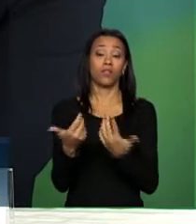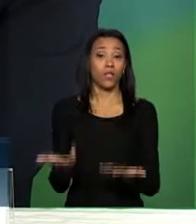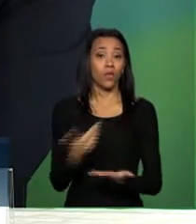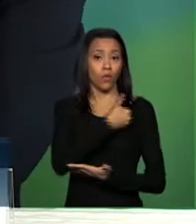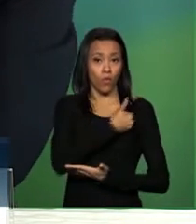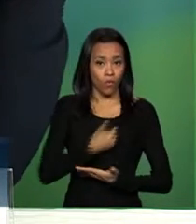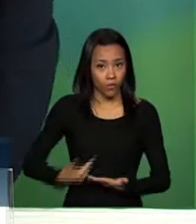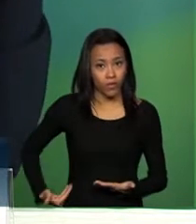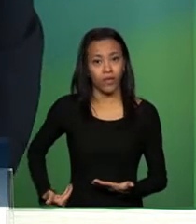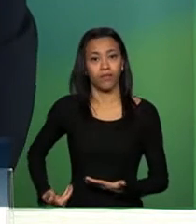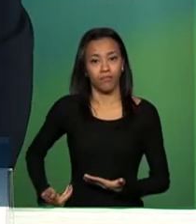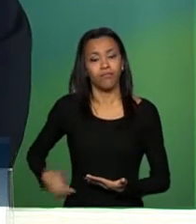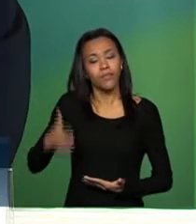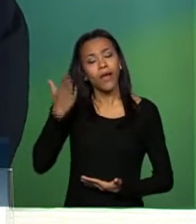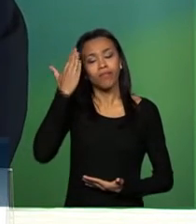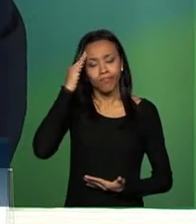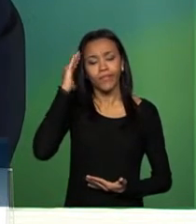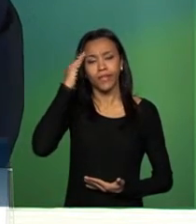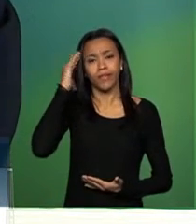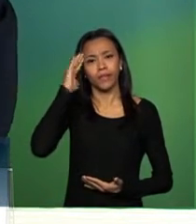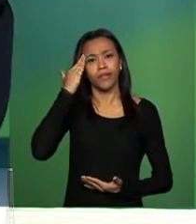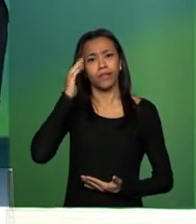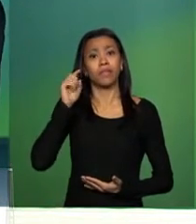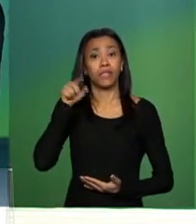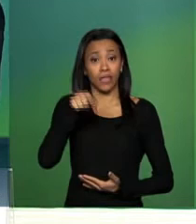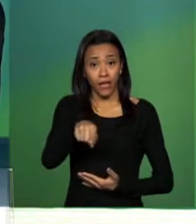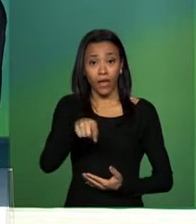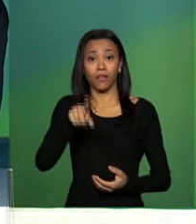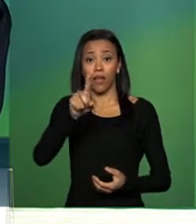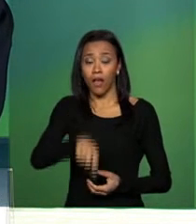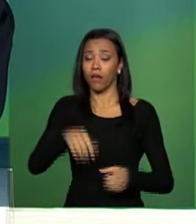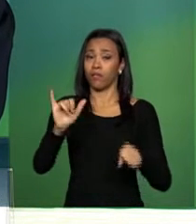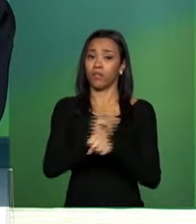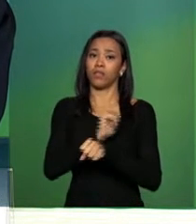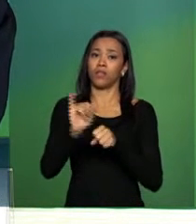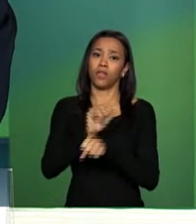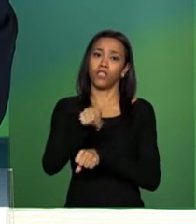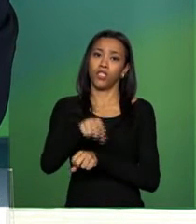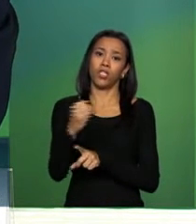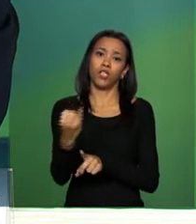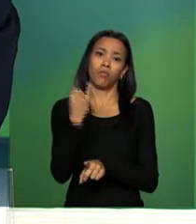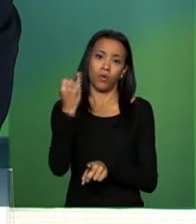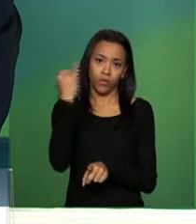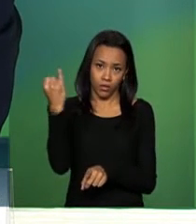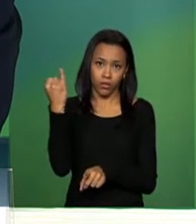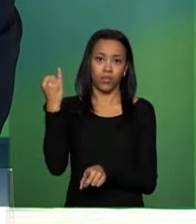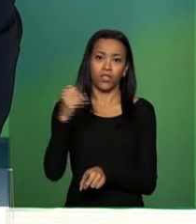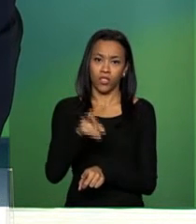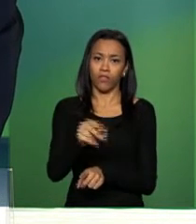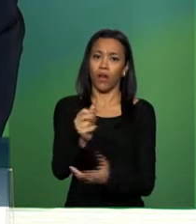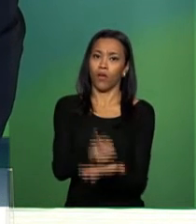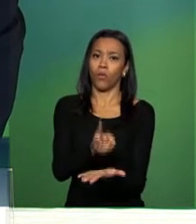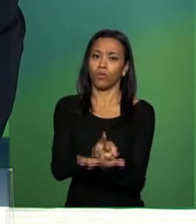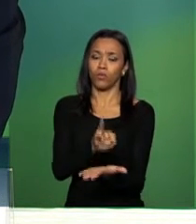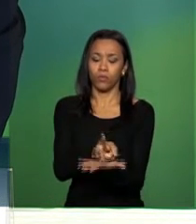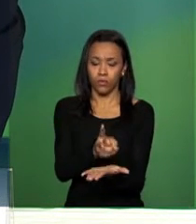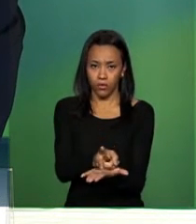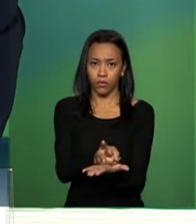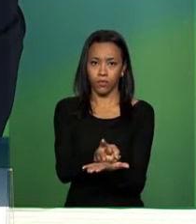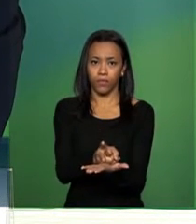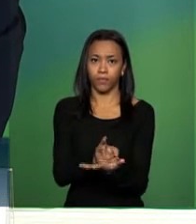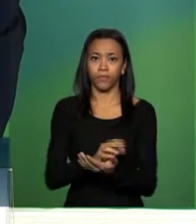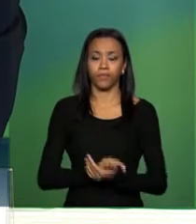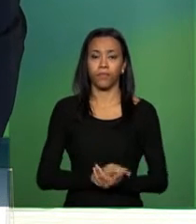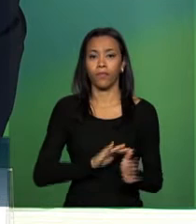governo reconhece que esse instrumento é um instrumento importante e que, portanto, vai ser preservado.